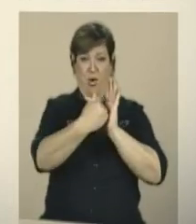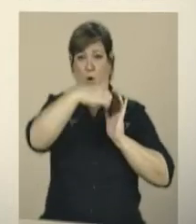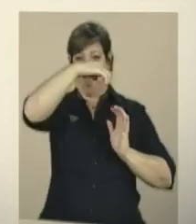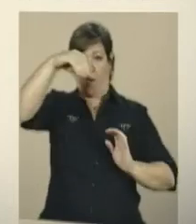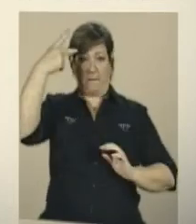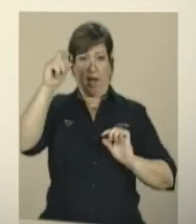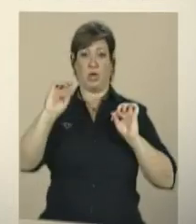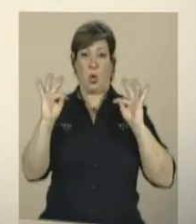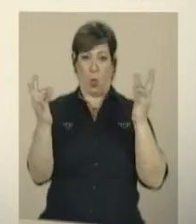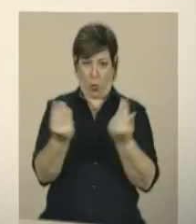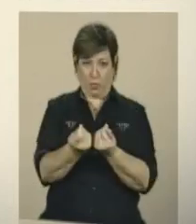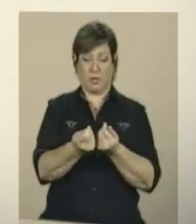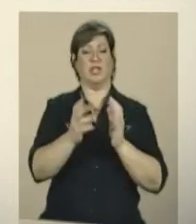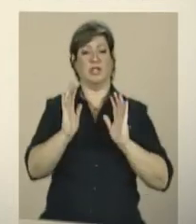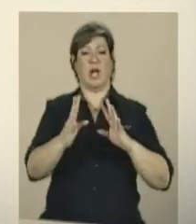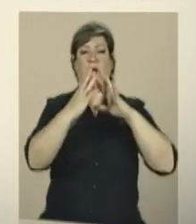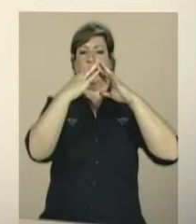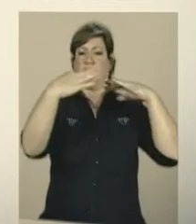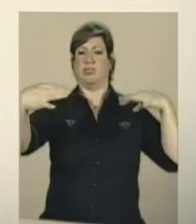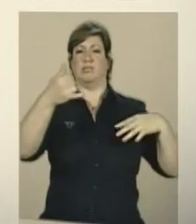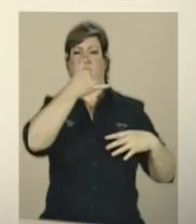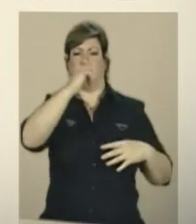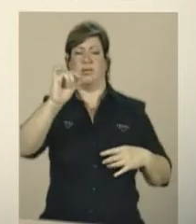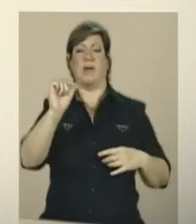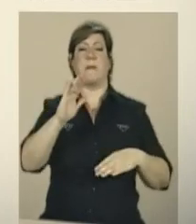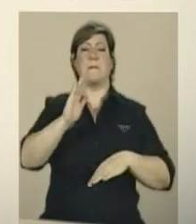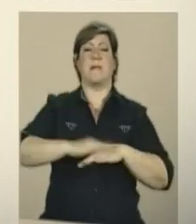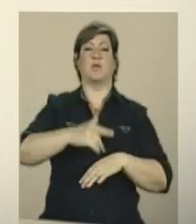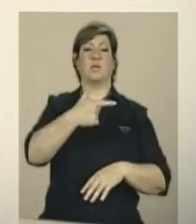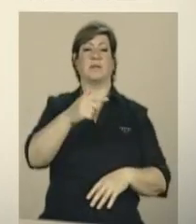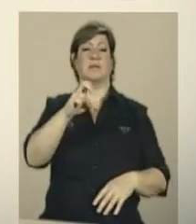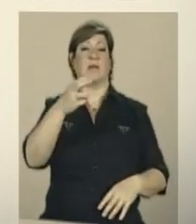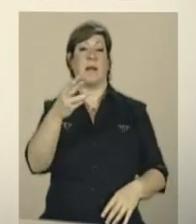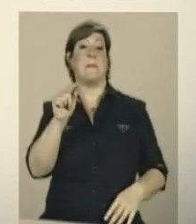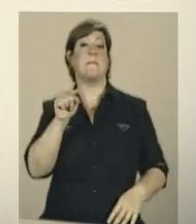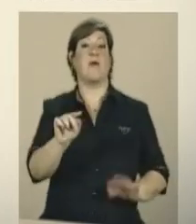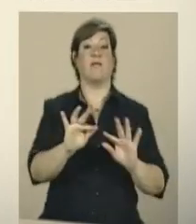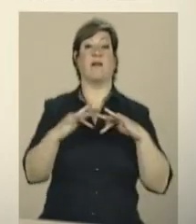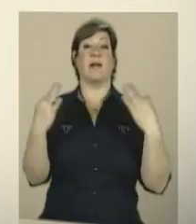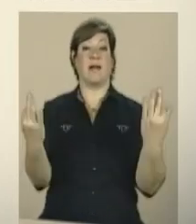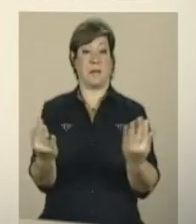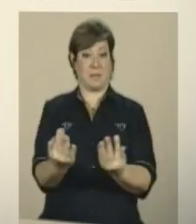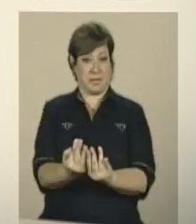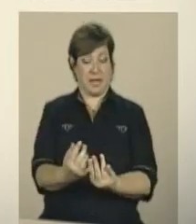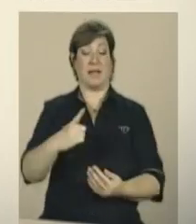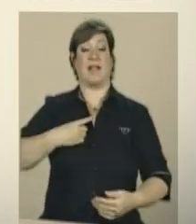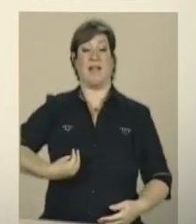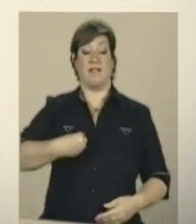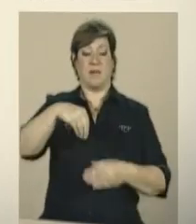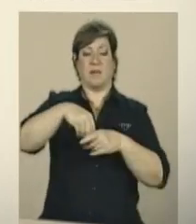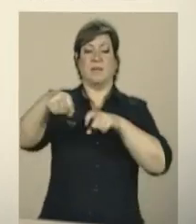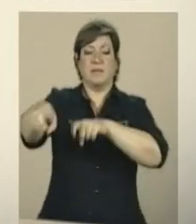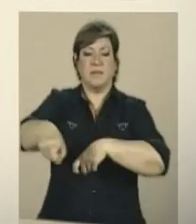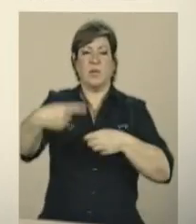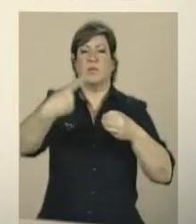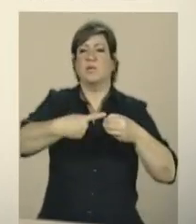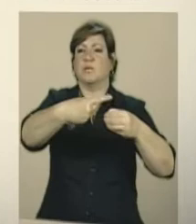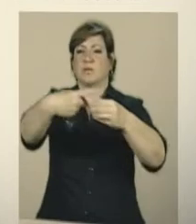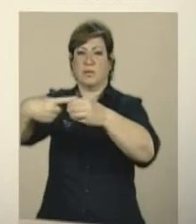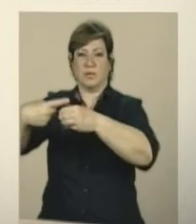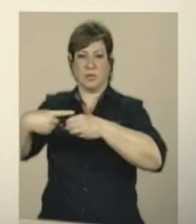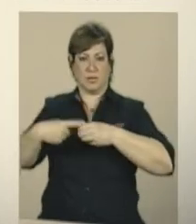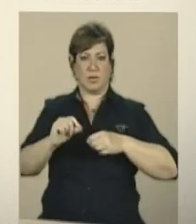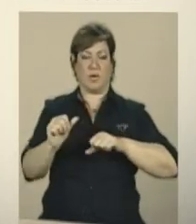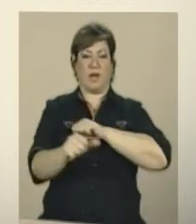levou energia elétrica a mais 253.000 famílias que vivem no campo em assentamentos da